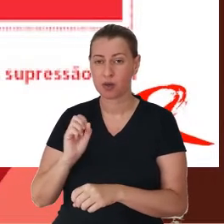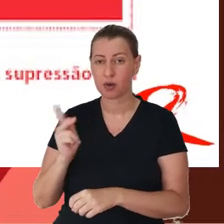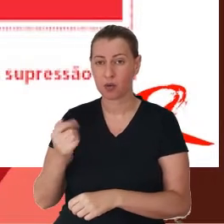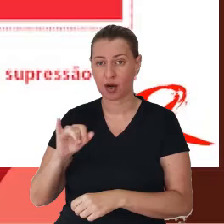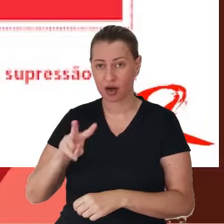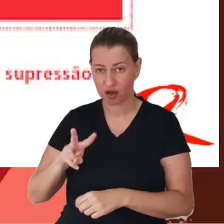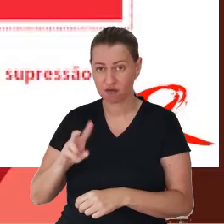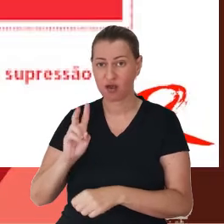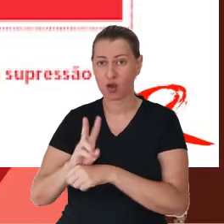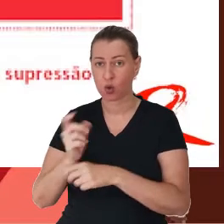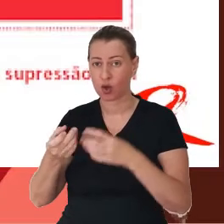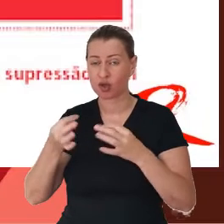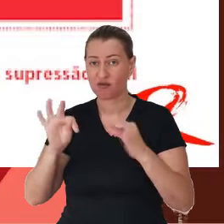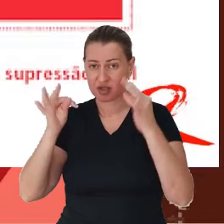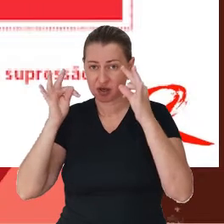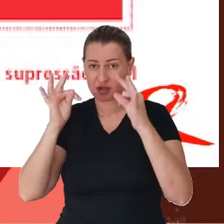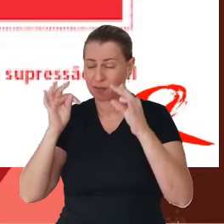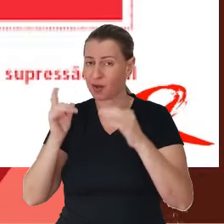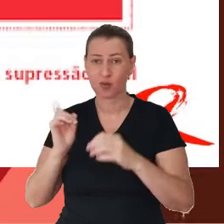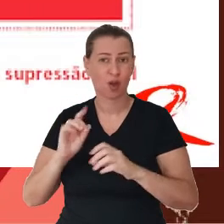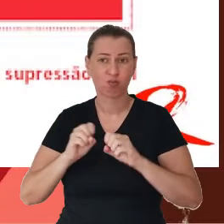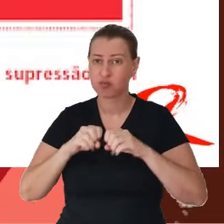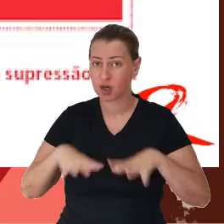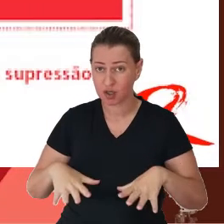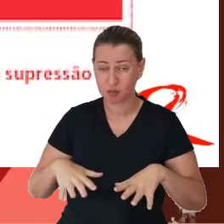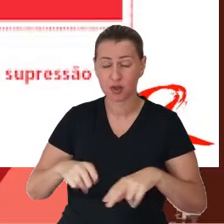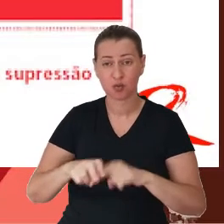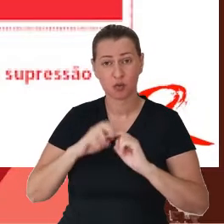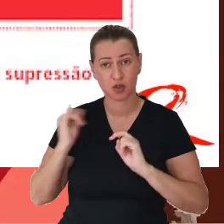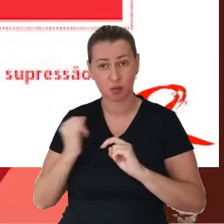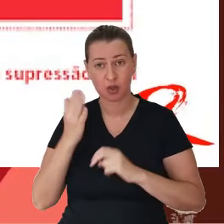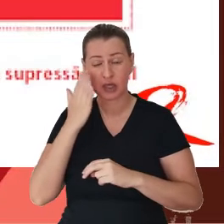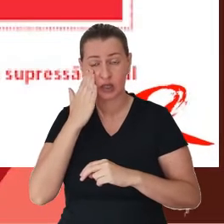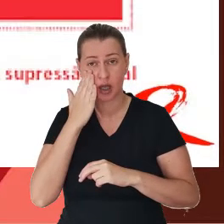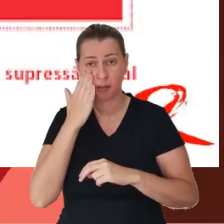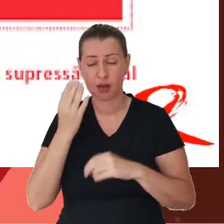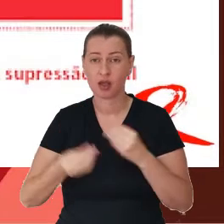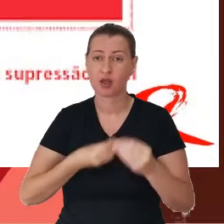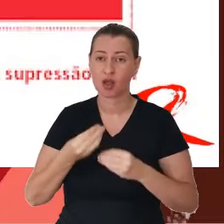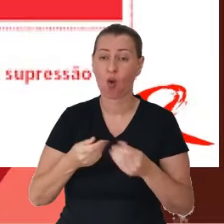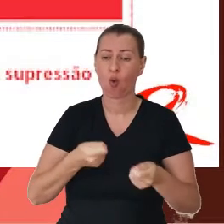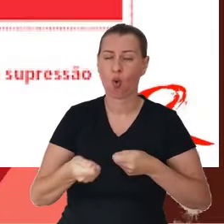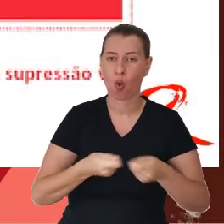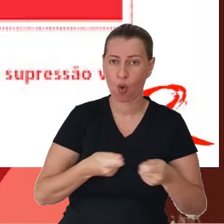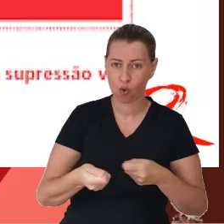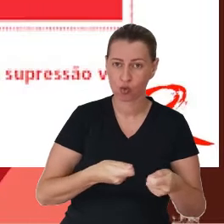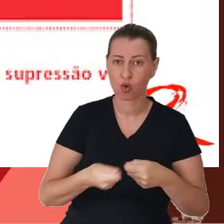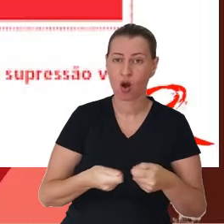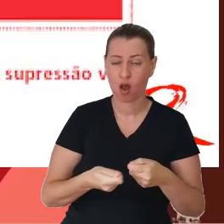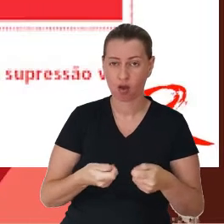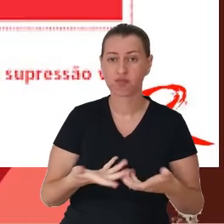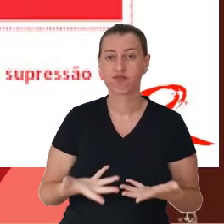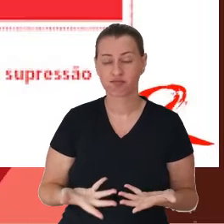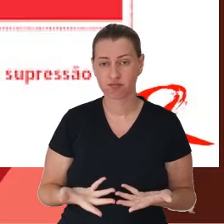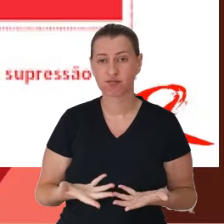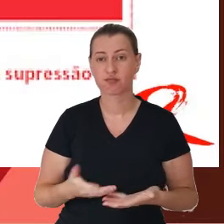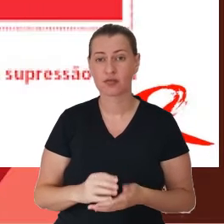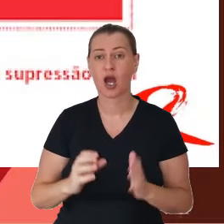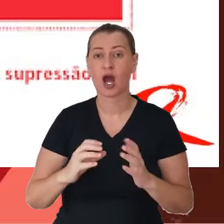conseguindo reduzir a transmissão e conseguir controlar a infecção,